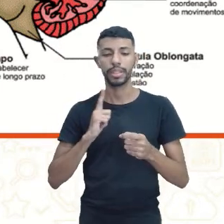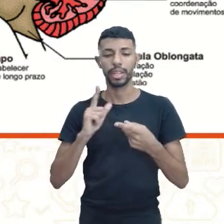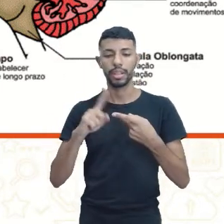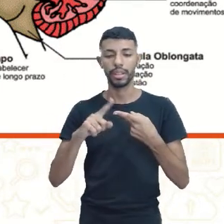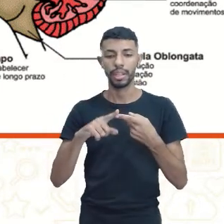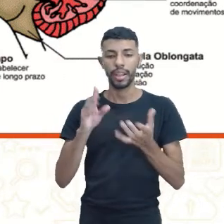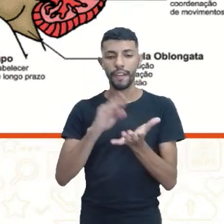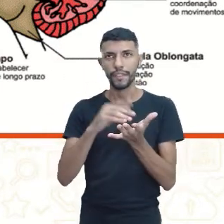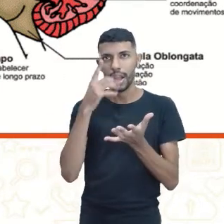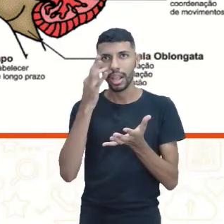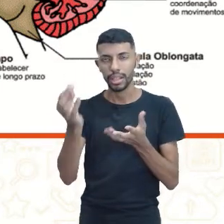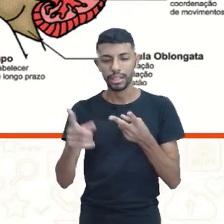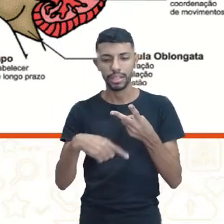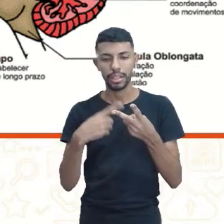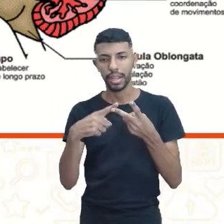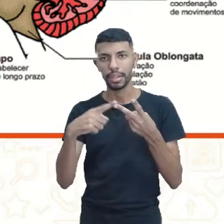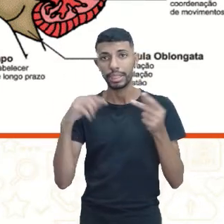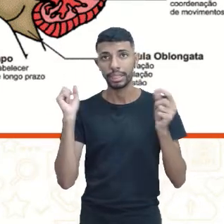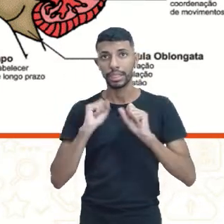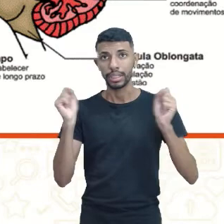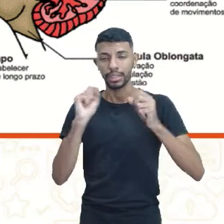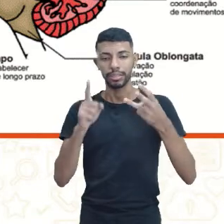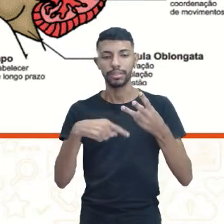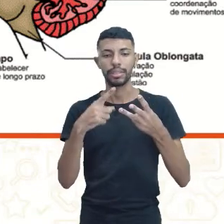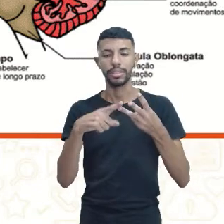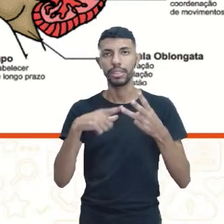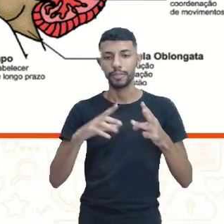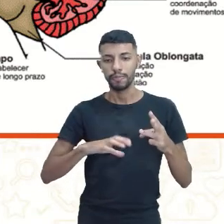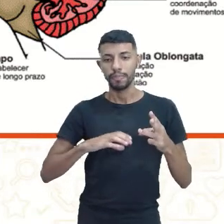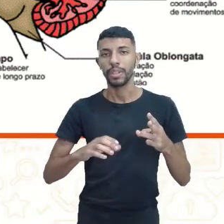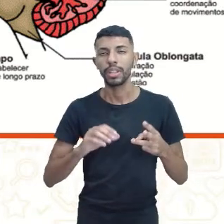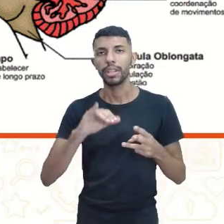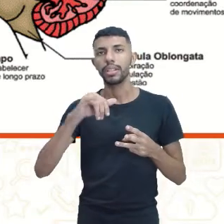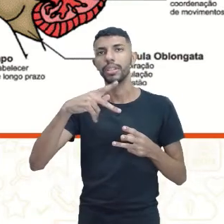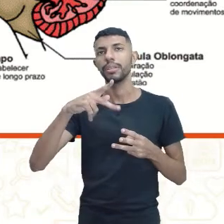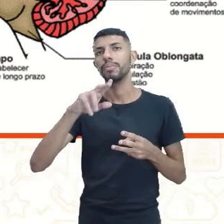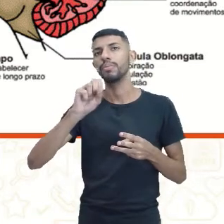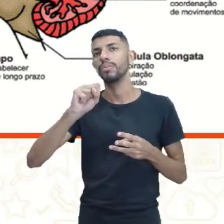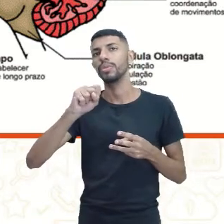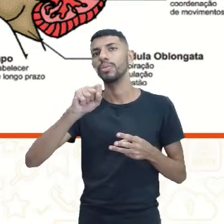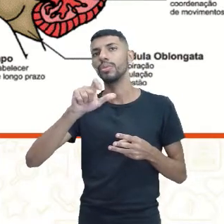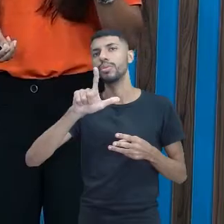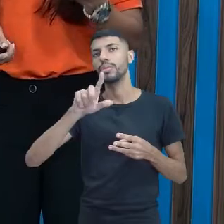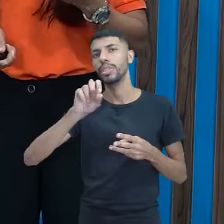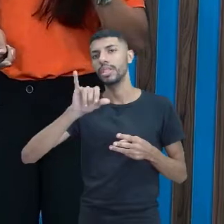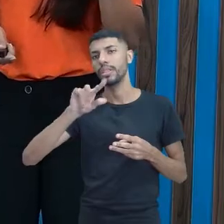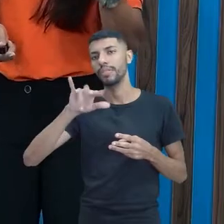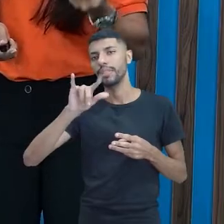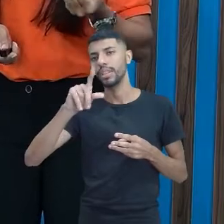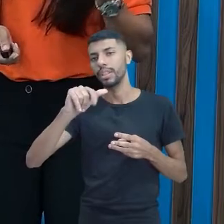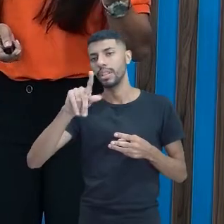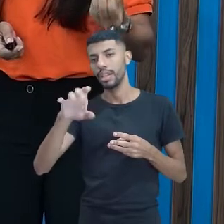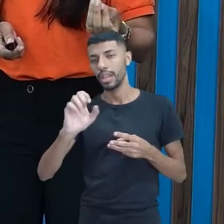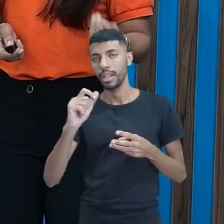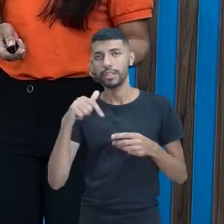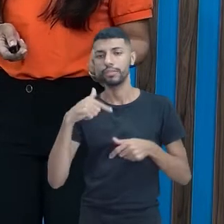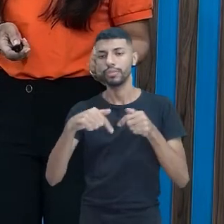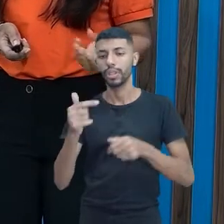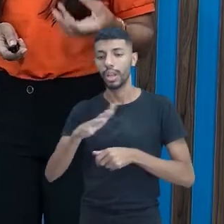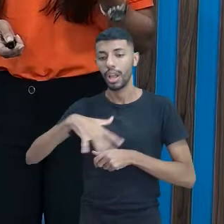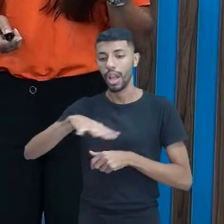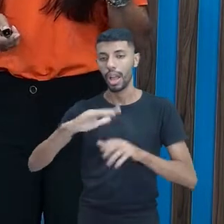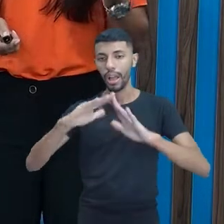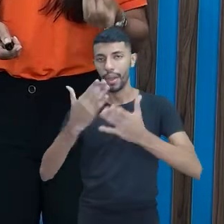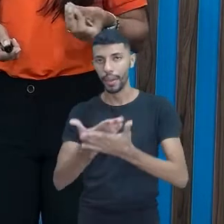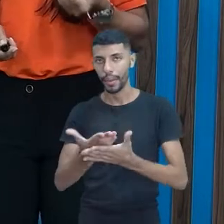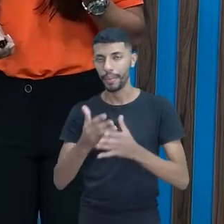atenção, hiperatividade e impulsividade, numa pessoa que está funcionando, num ambiente coletivo que é a escola,